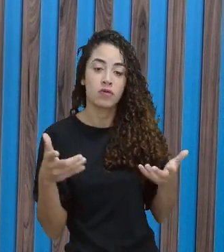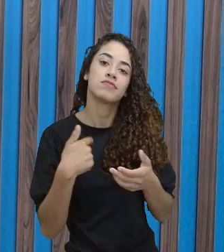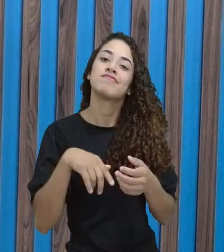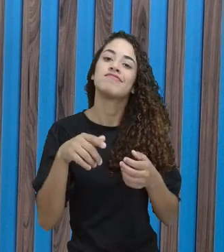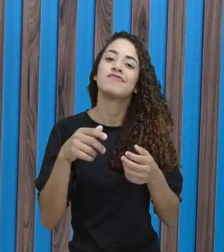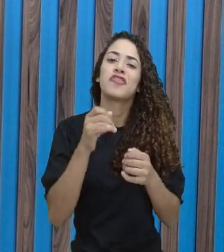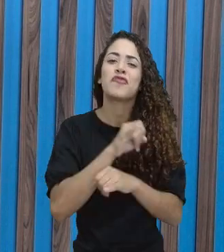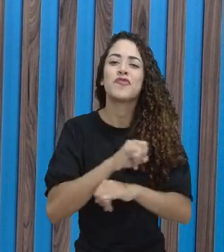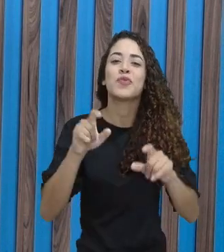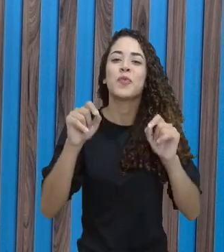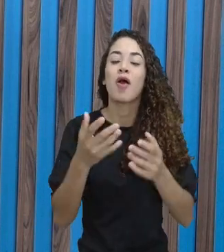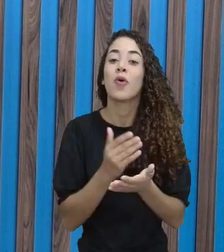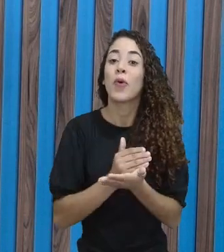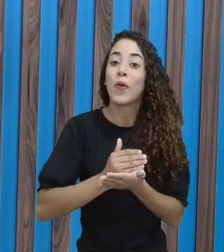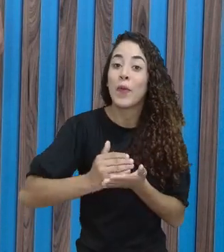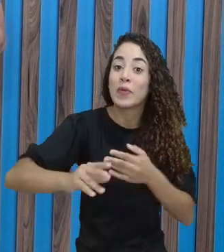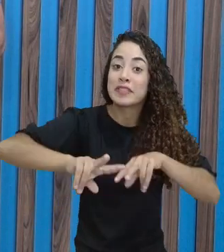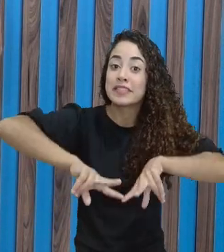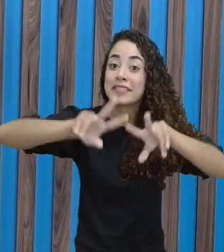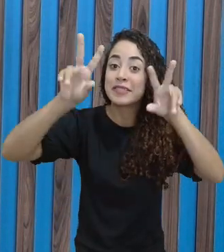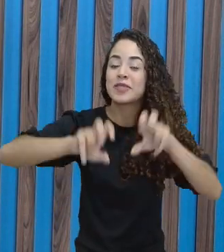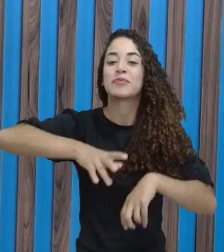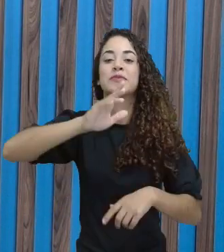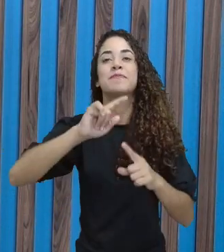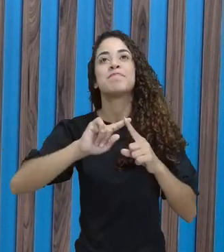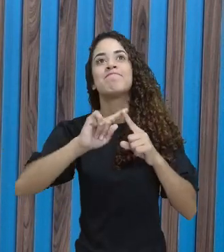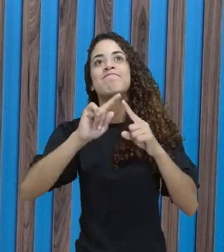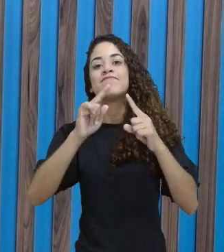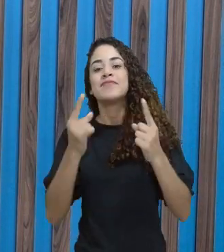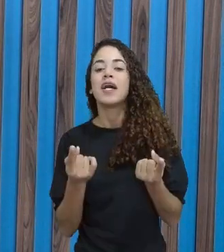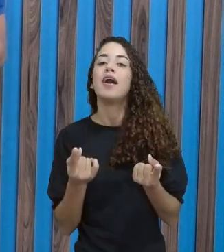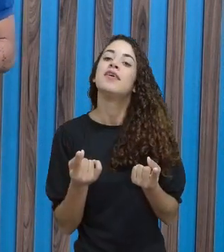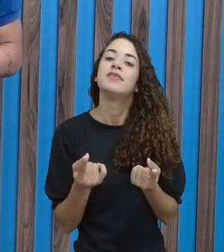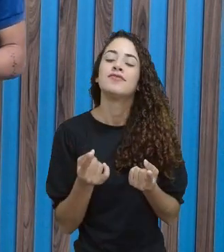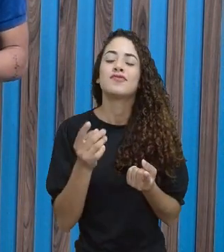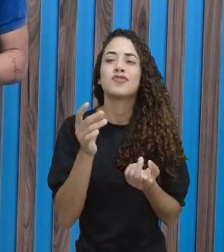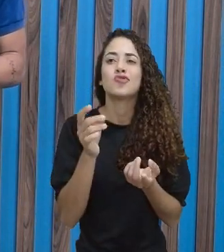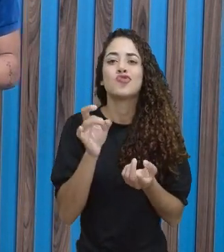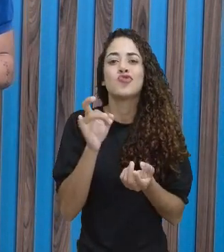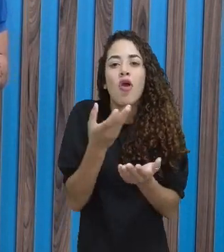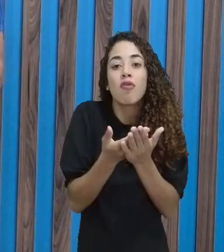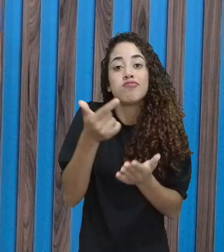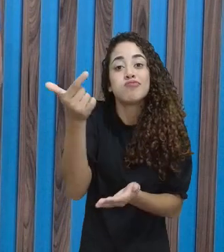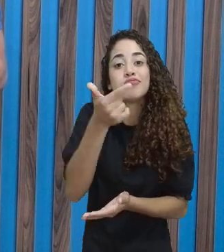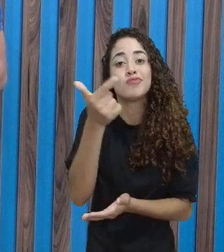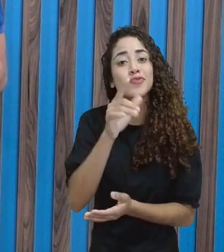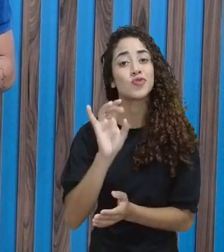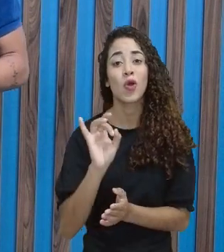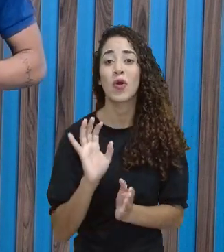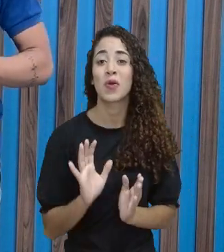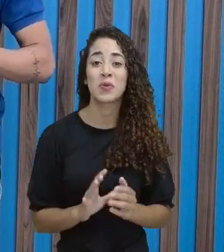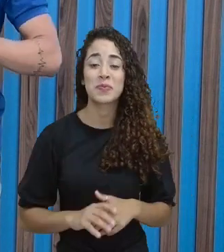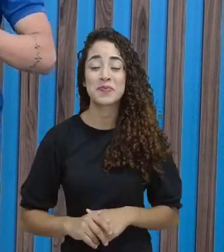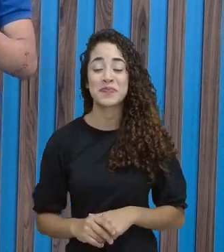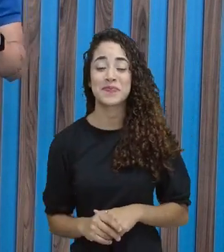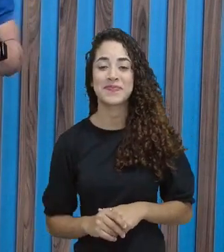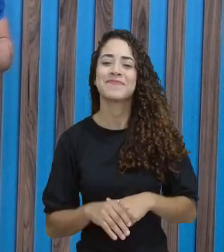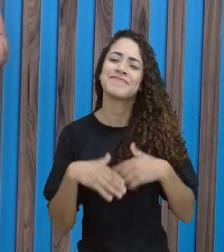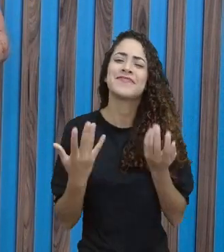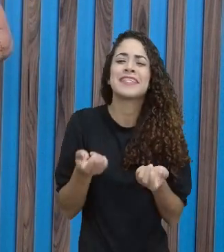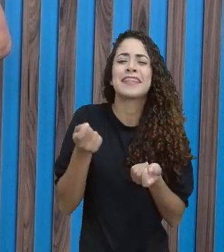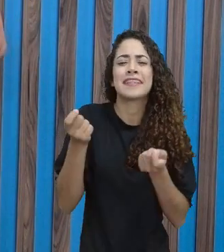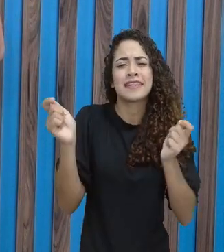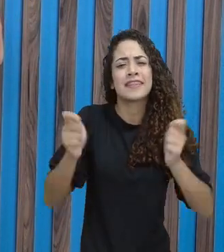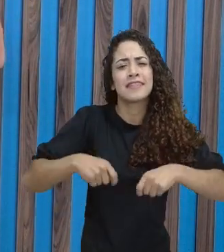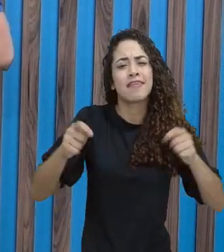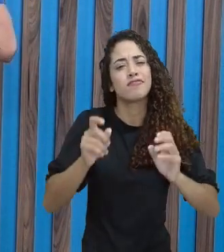que a gente começou o assunto, mas ainda está ali, ó, hoje é só a segunda aula desse assunto. Então, dá para